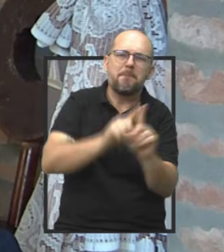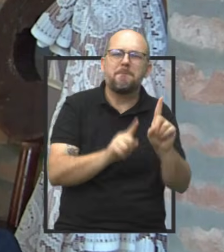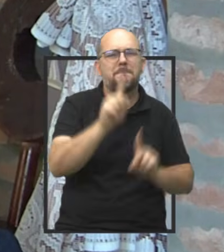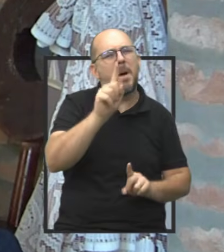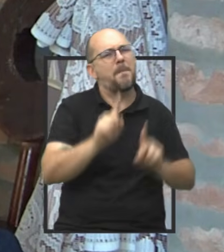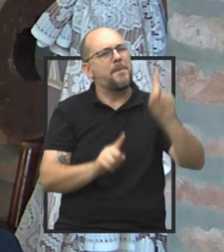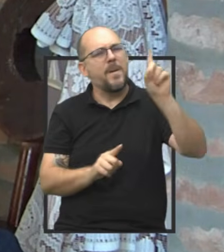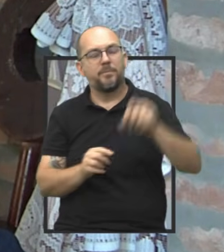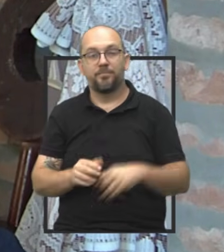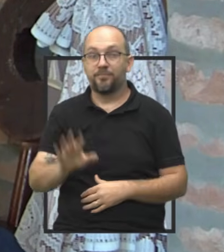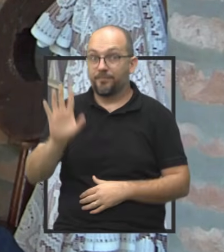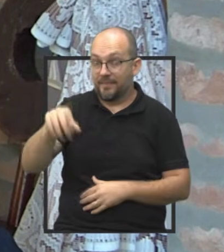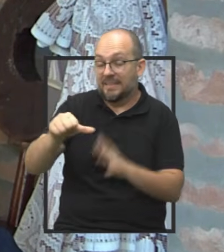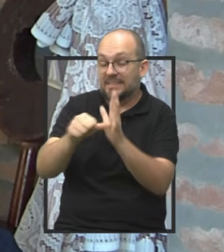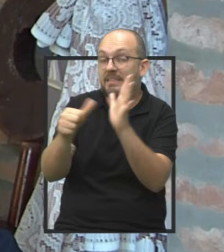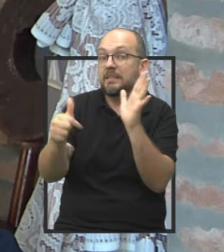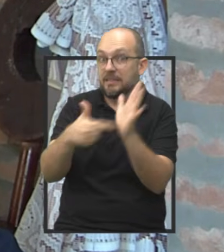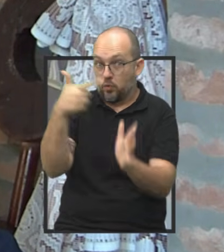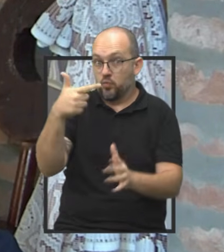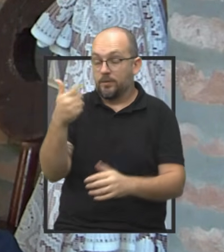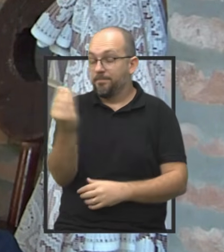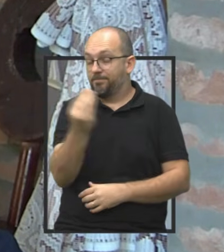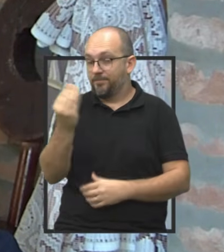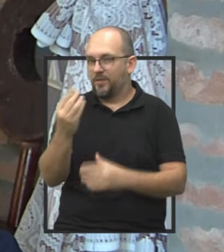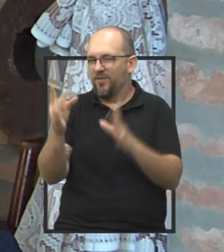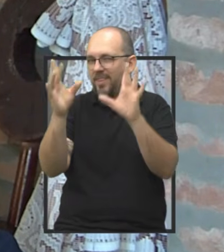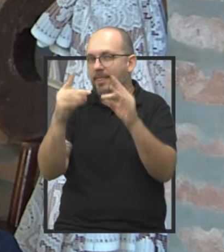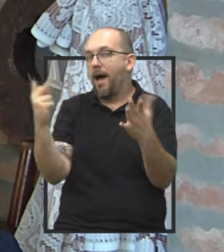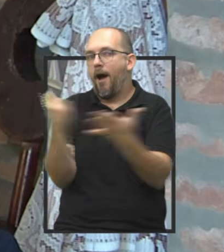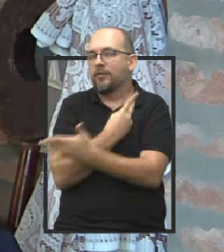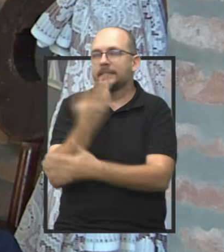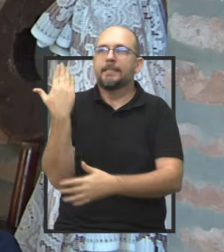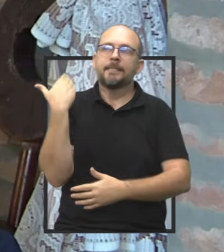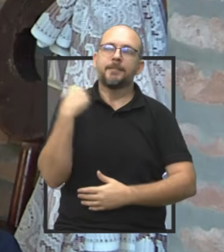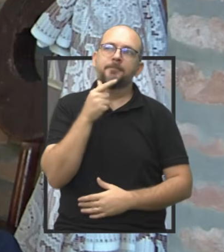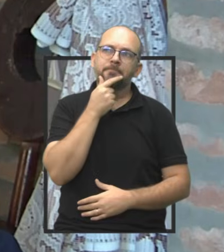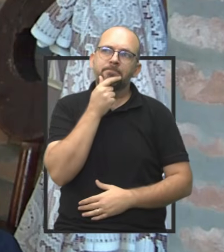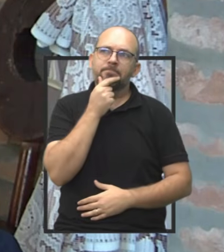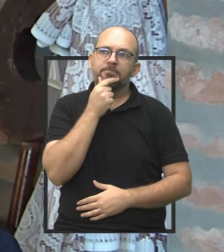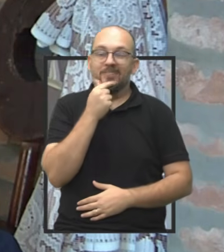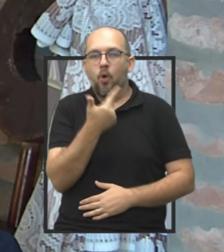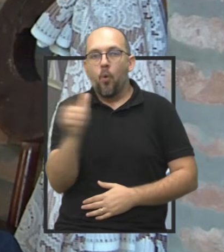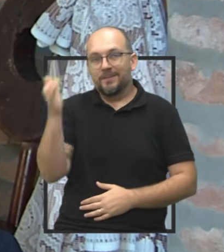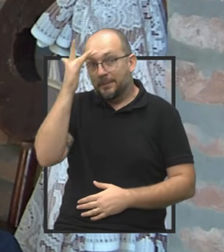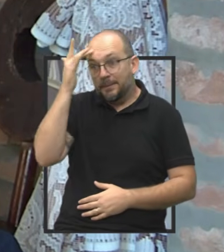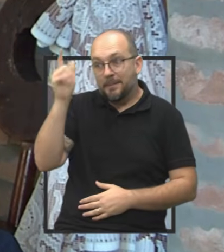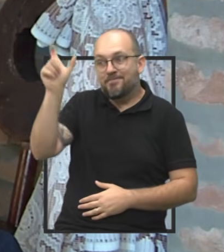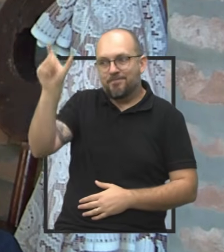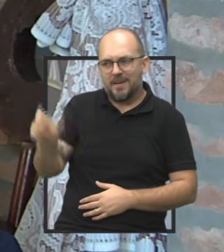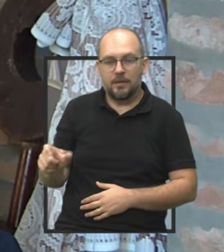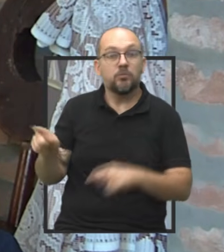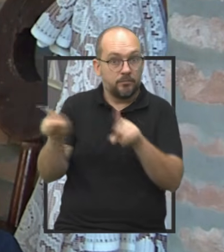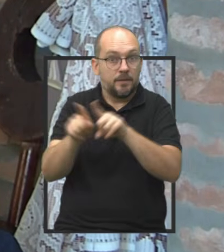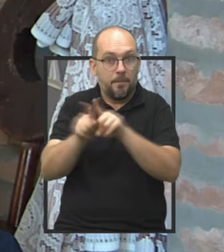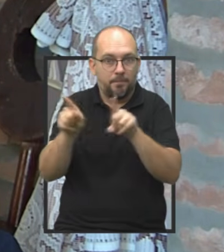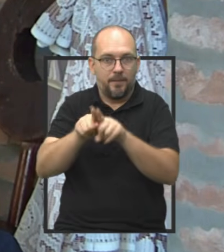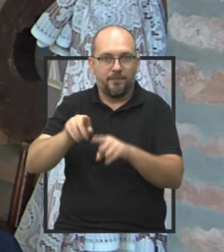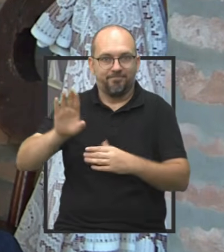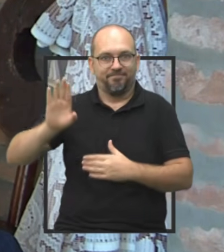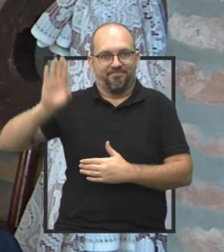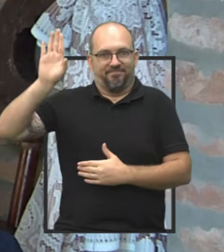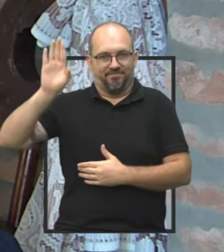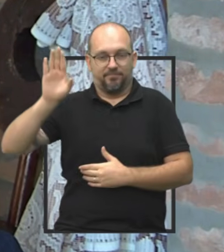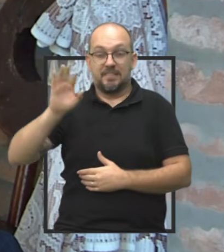Na segunda vez, querida, deixa eu contar um detalhe dessa alma. Tinha uma outra pessoa que também